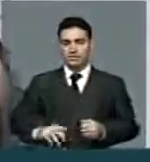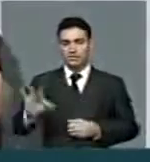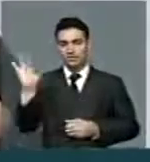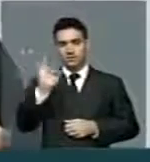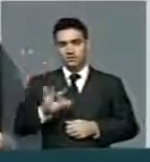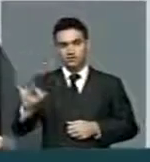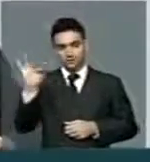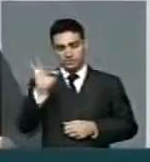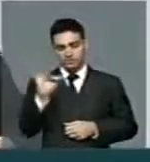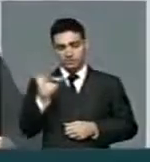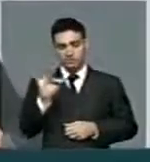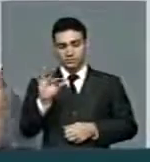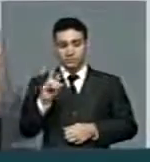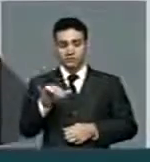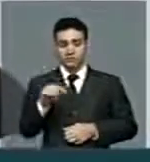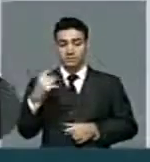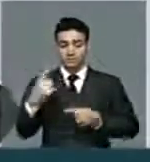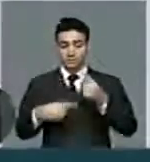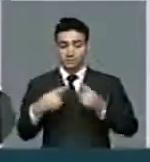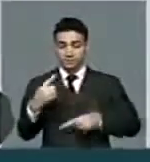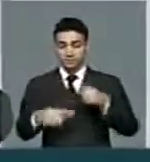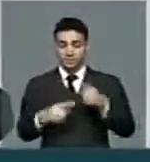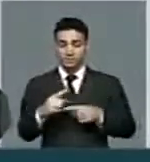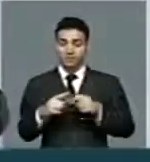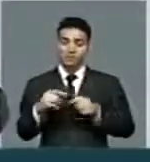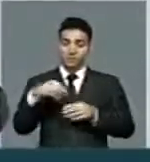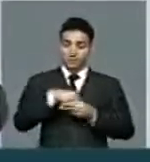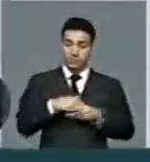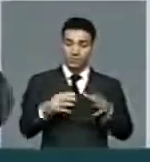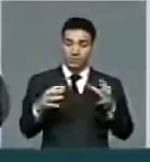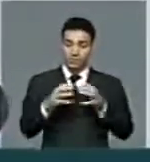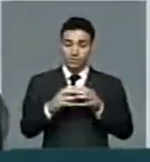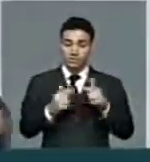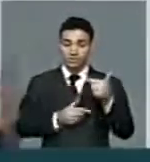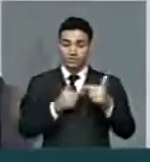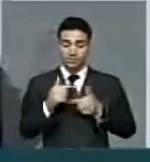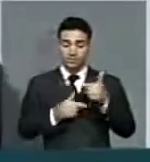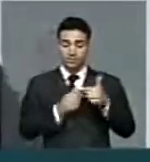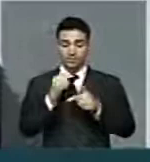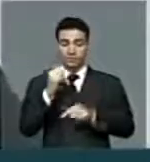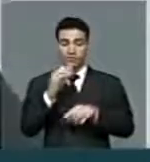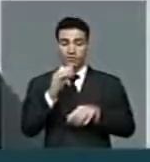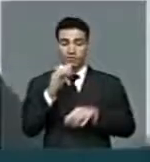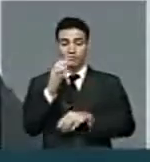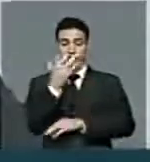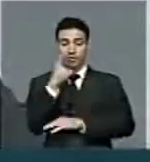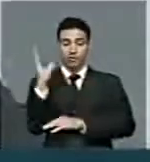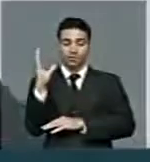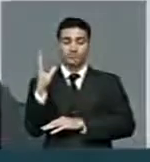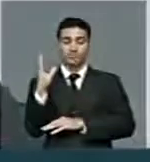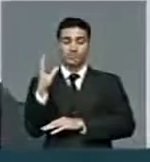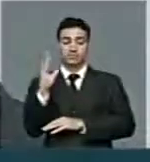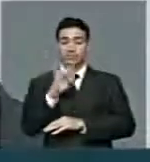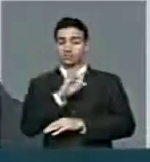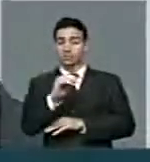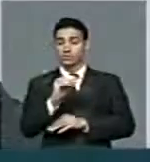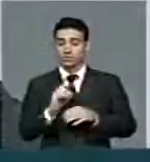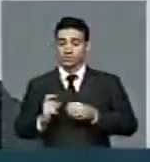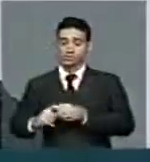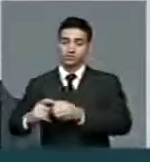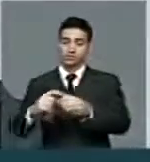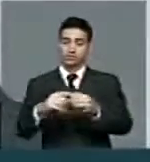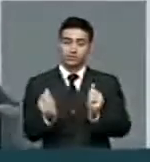nós chamaremos esse debate agora para dentro do grupo de trabalho do Código Florestal do Ministério do Meio Ambiente, que todas as entidades estão